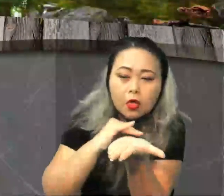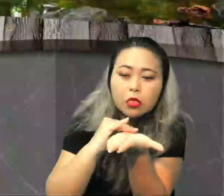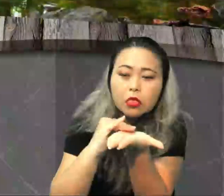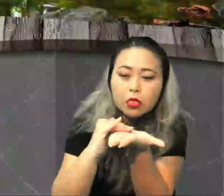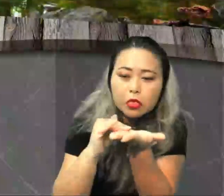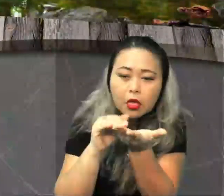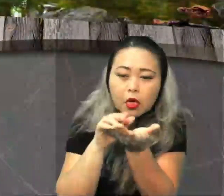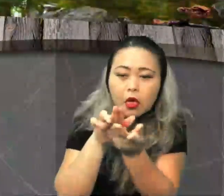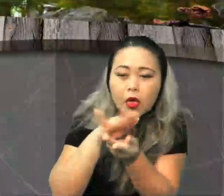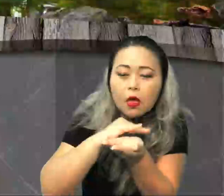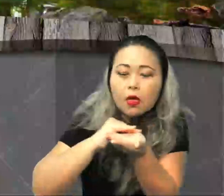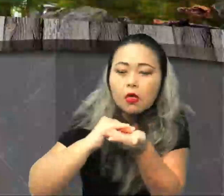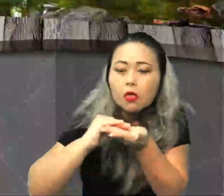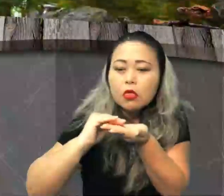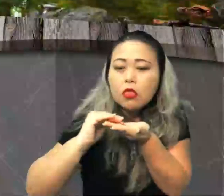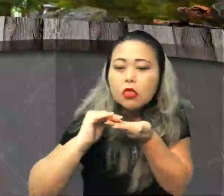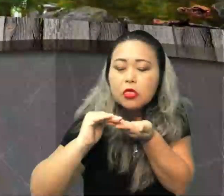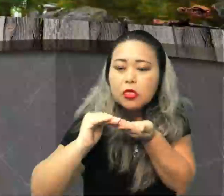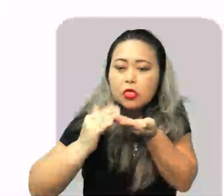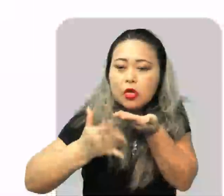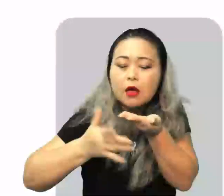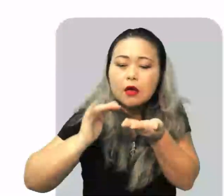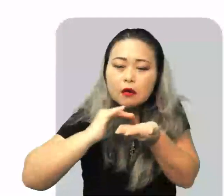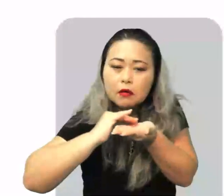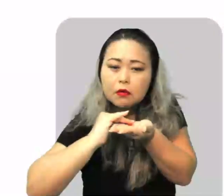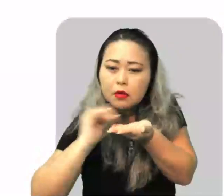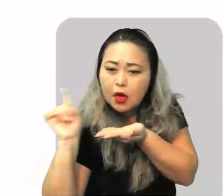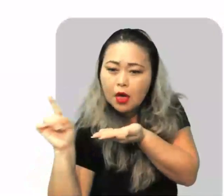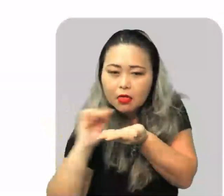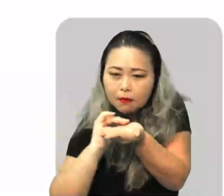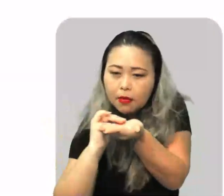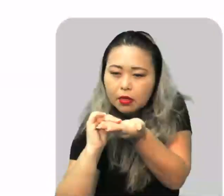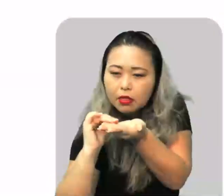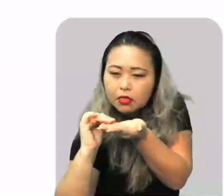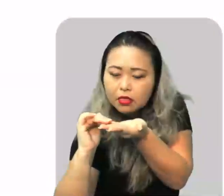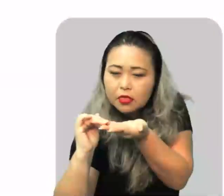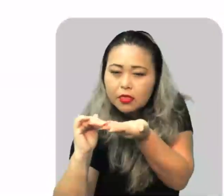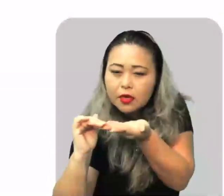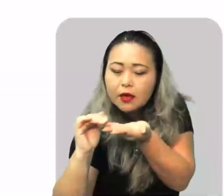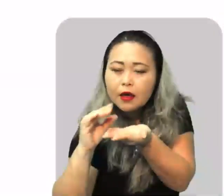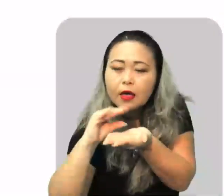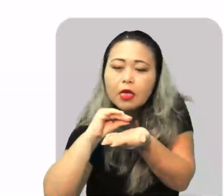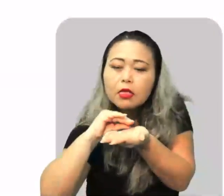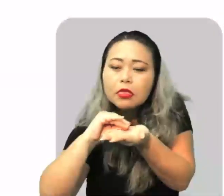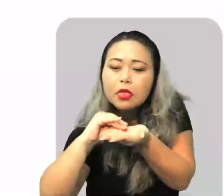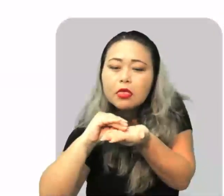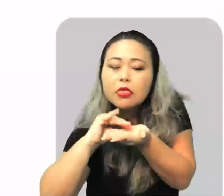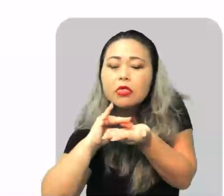massa visceral, que é a que está exposta ali no substrato, né? E elas vão conseguindo fazer esse